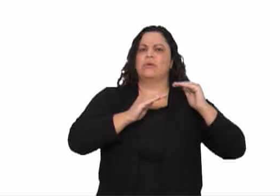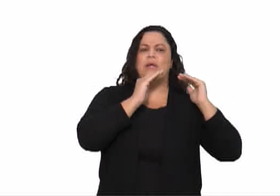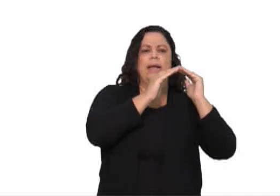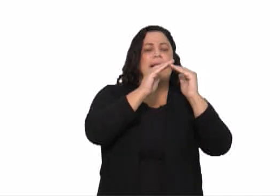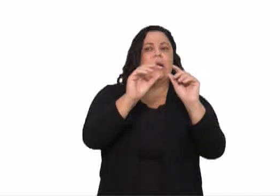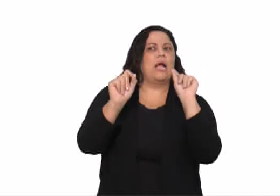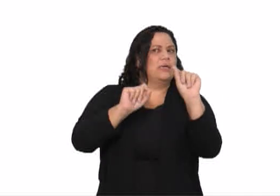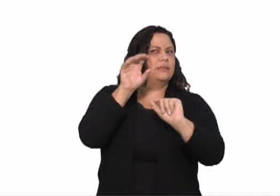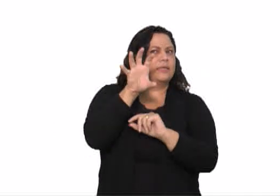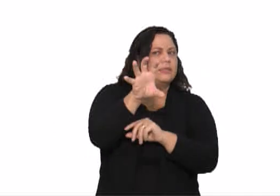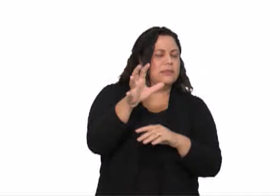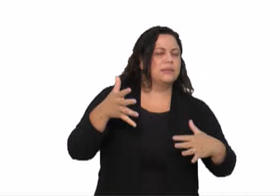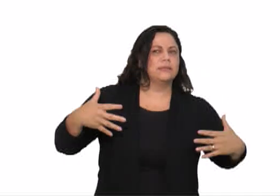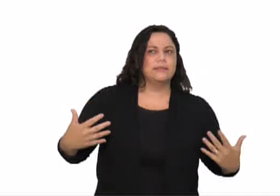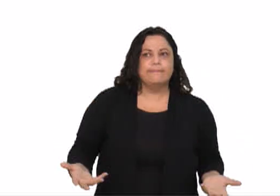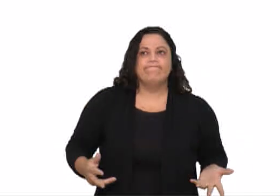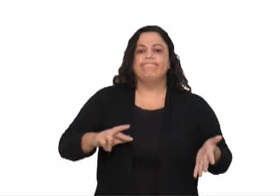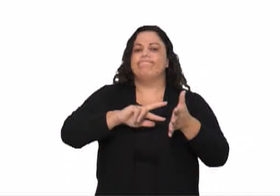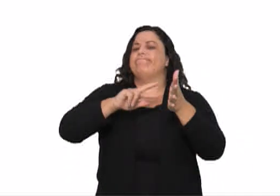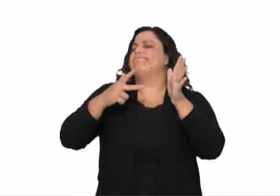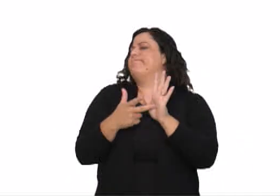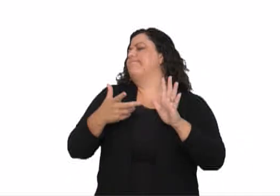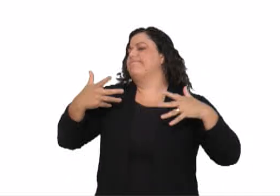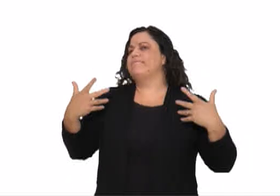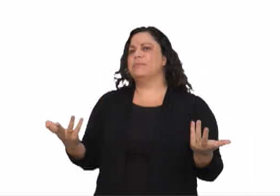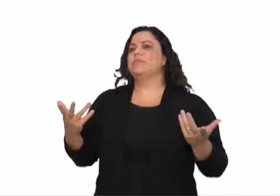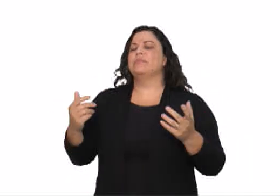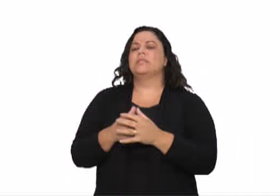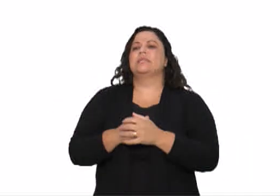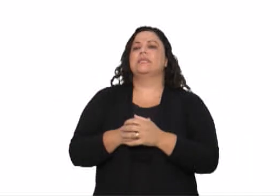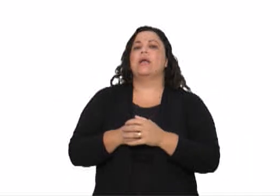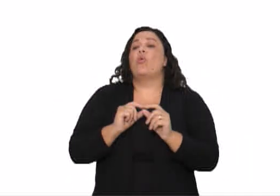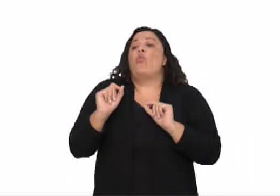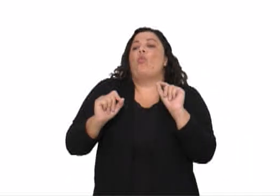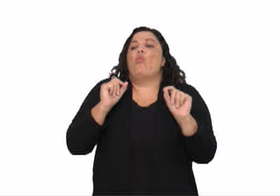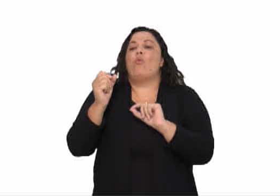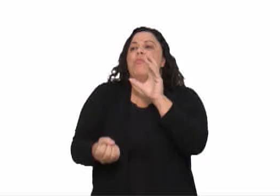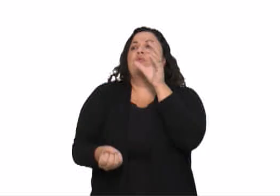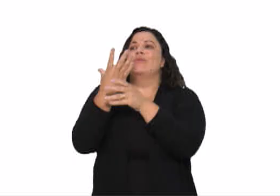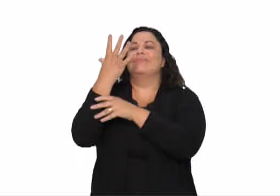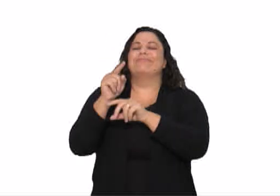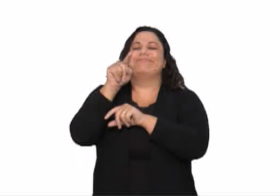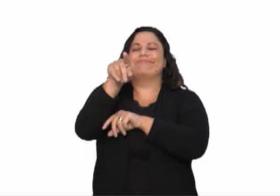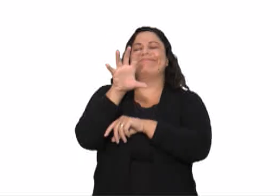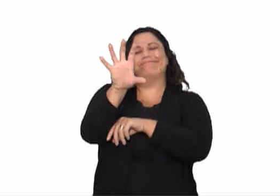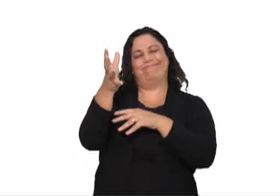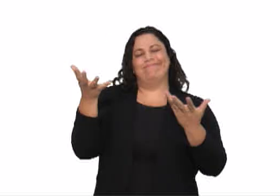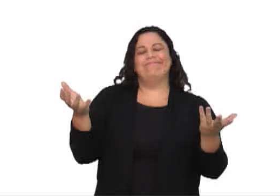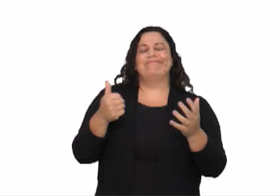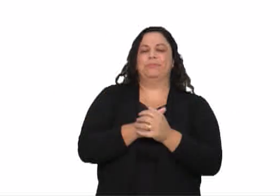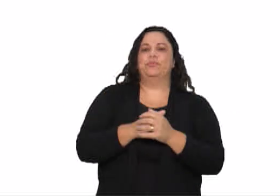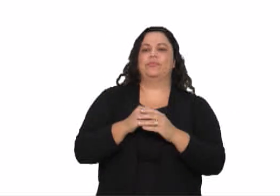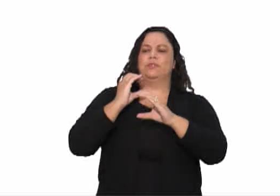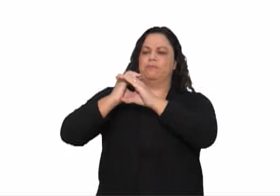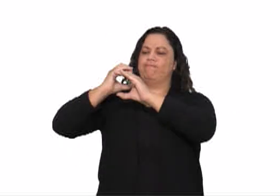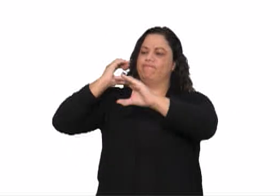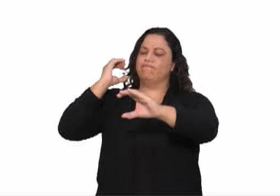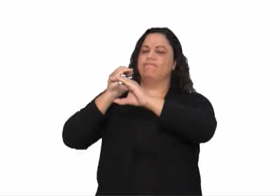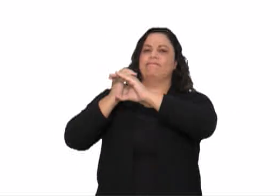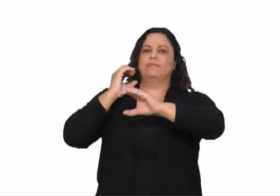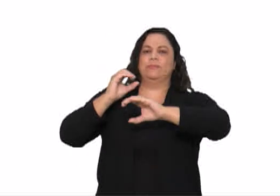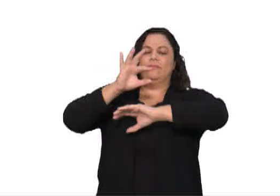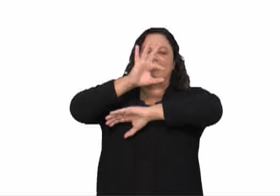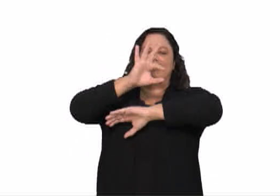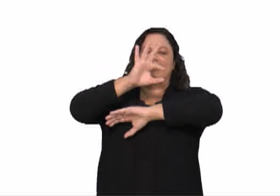que isso significa? Da onde vem isso? Pois é, ela tem umas características arquitetônicas greco-romanas,